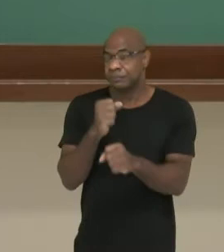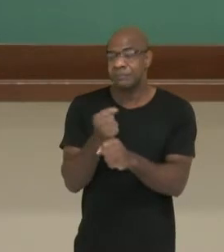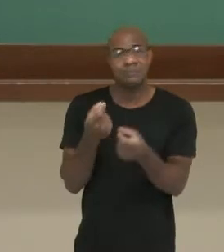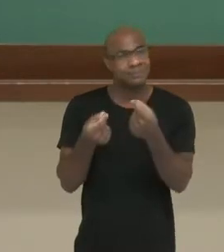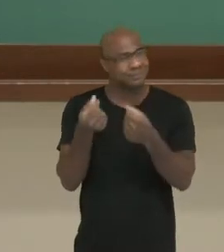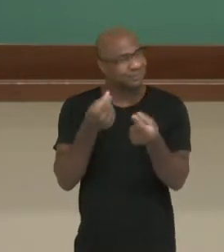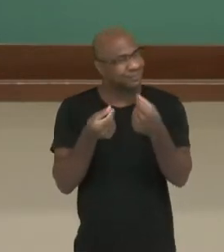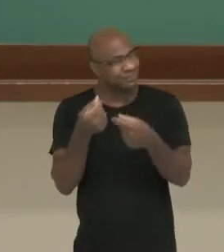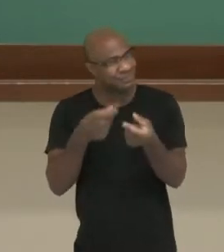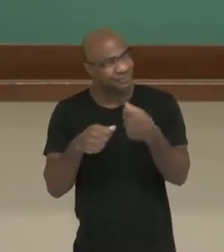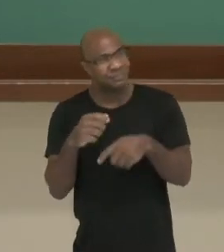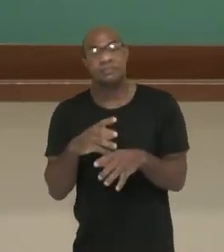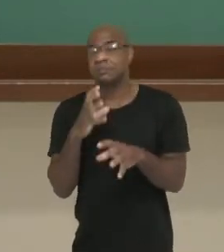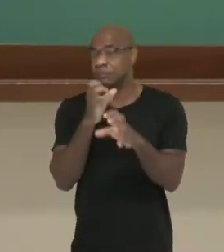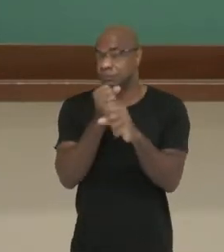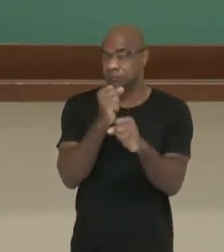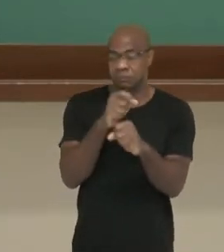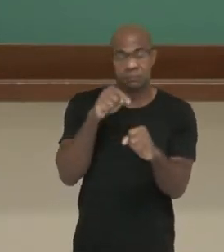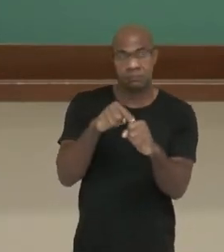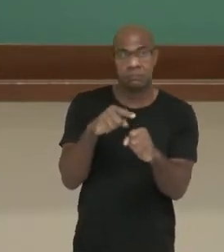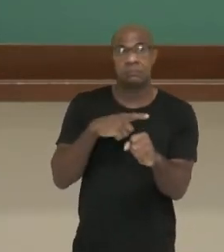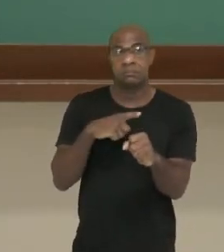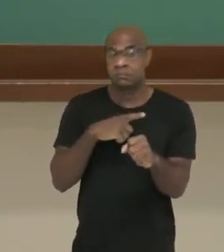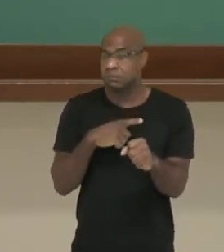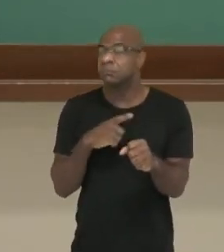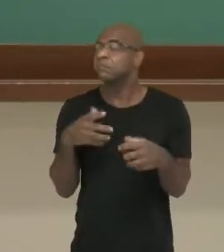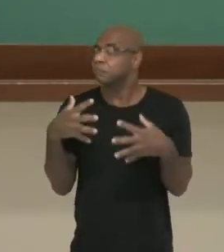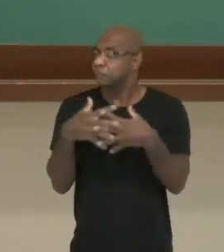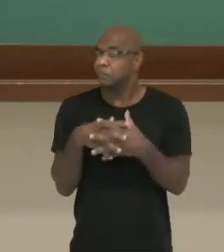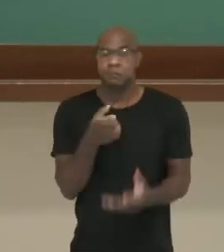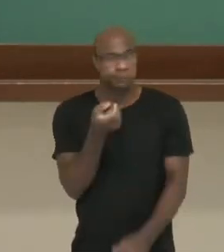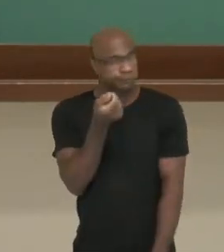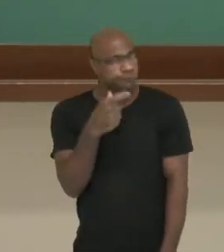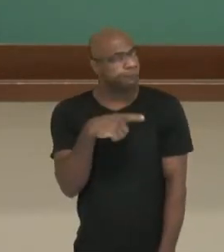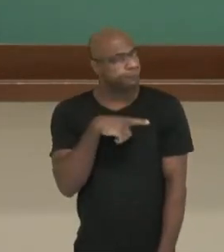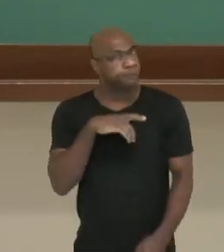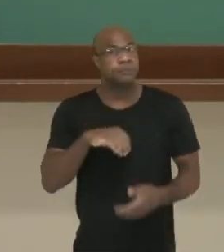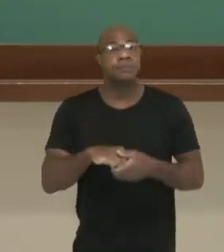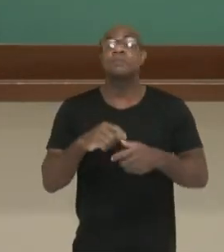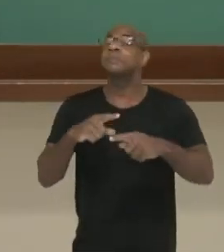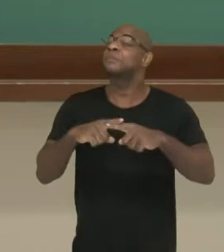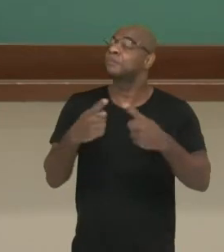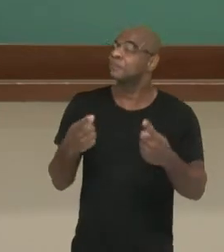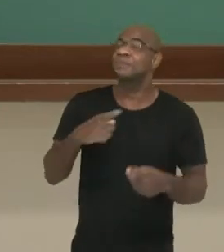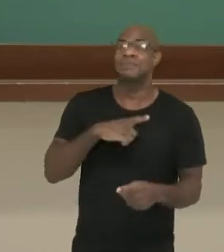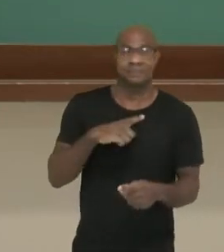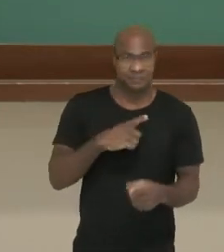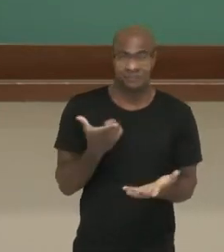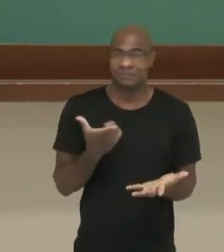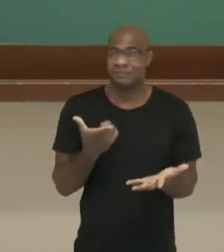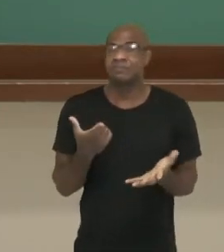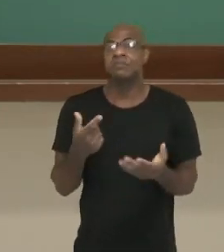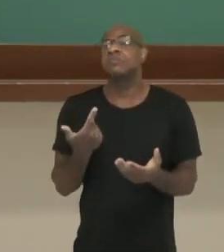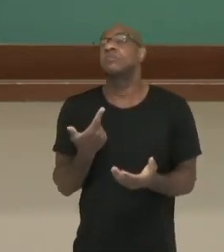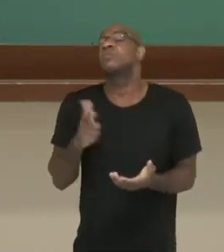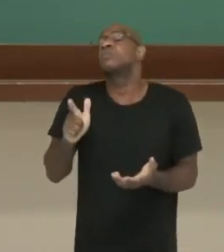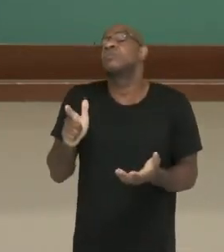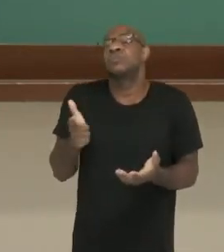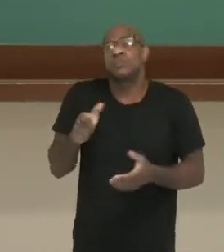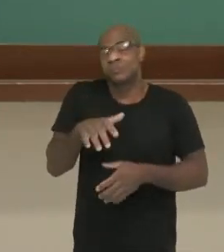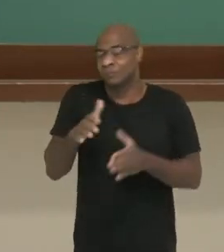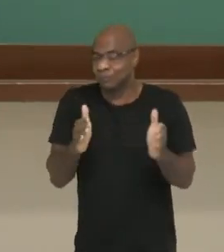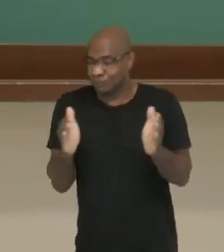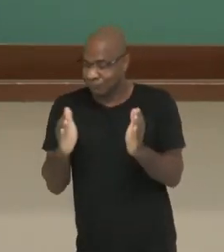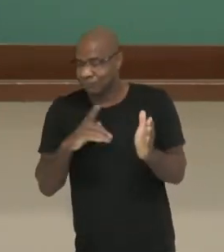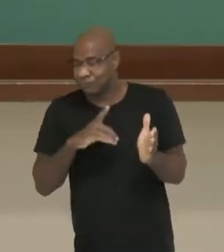lá bem na outra ponta, ela acaba ficando um pouco mais complicada. Mas nós estamos no outro extremo, tá bom? Então vamos trabalhandinho